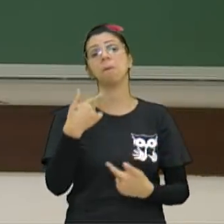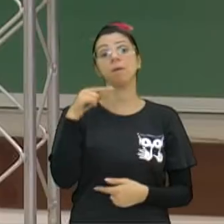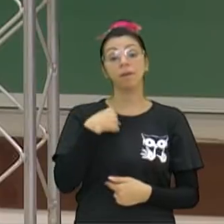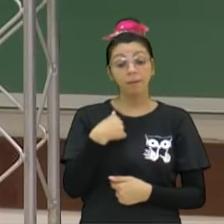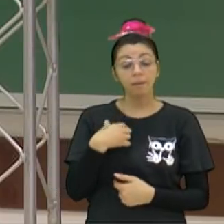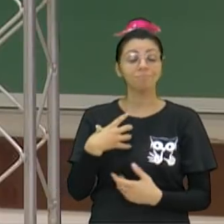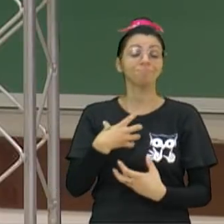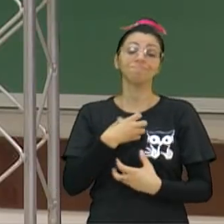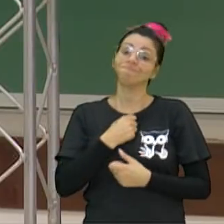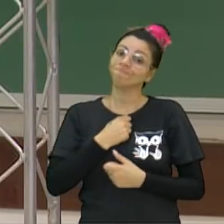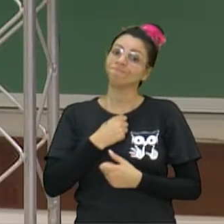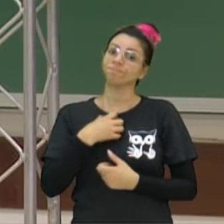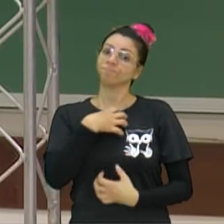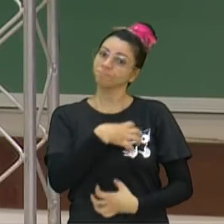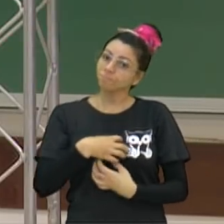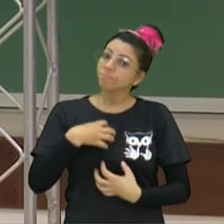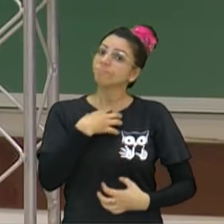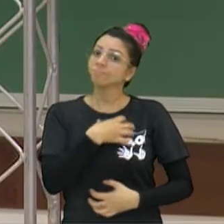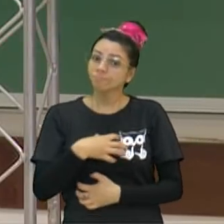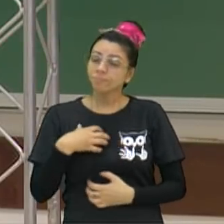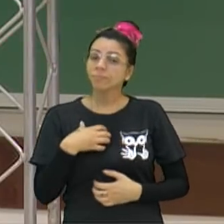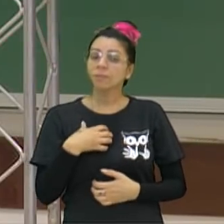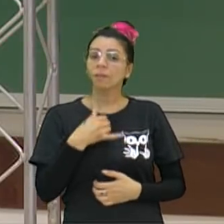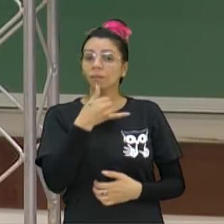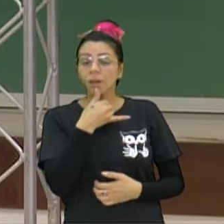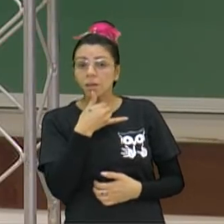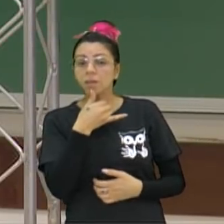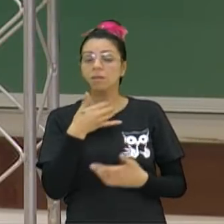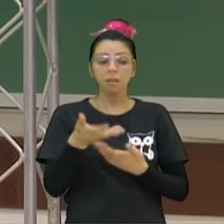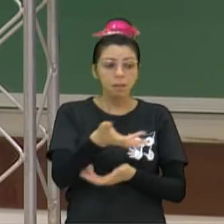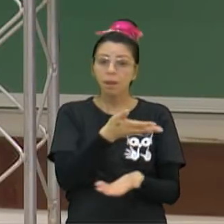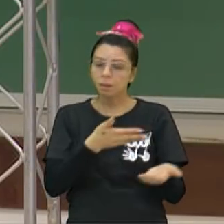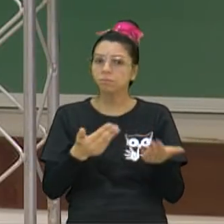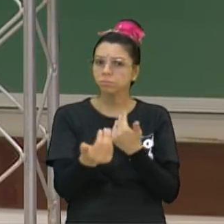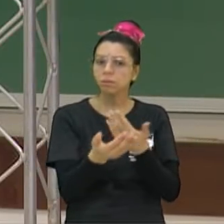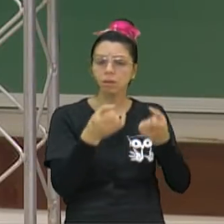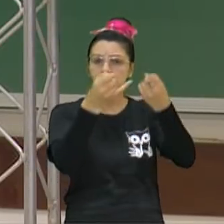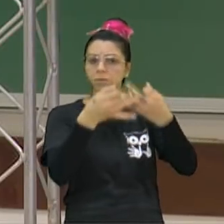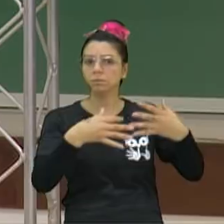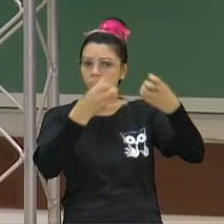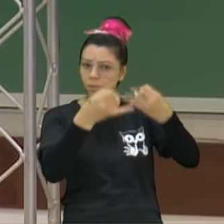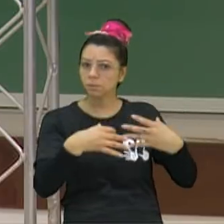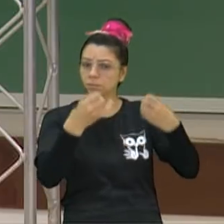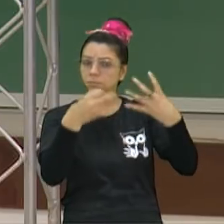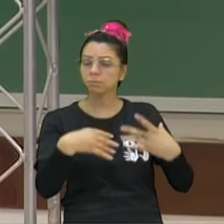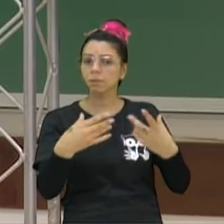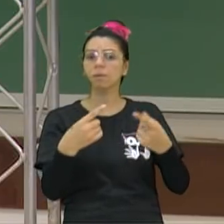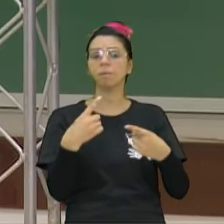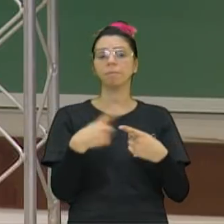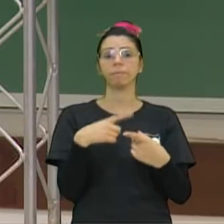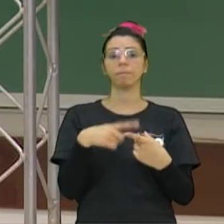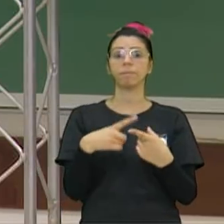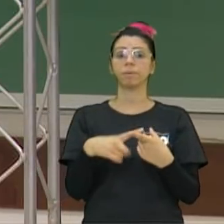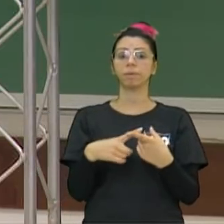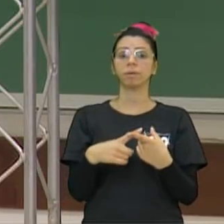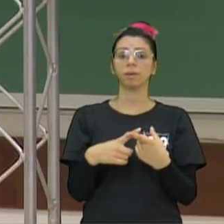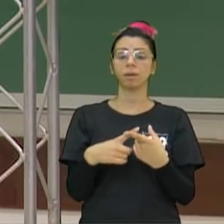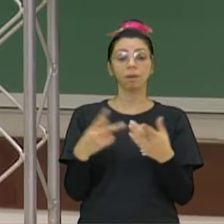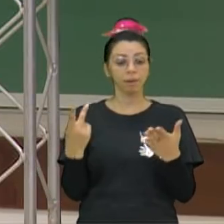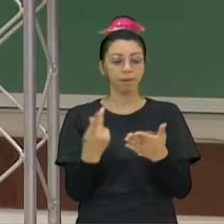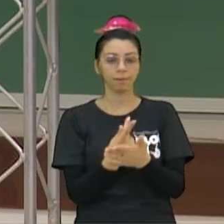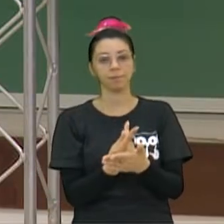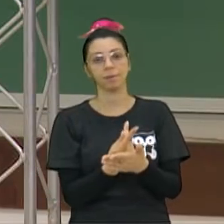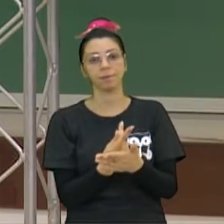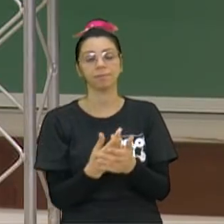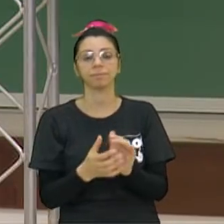um acordo de paz, fazer um pacto de paz, sem também ser grosseiro, sem ser ofensivo, para não cair no mesmo equívoco, no mesmo erro